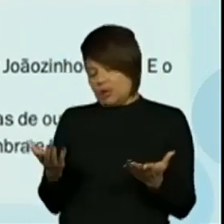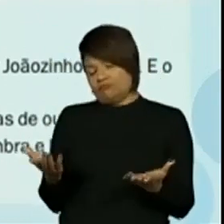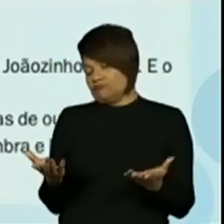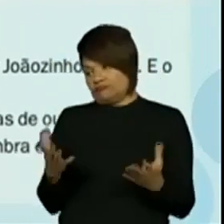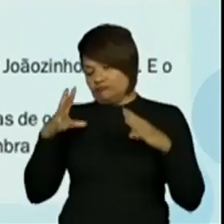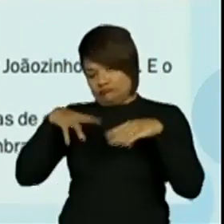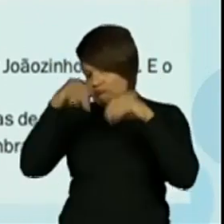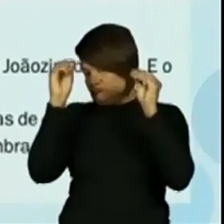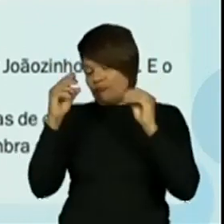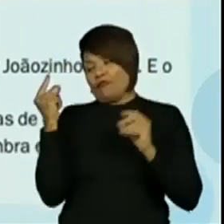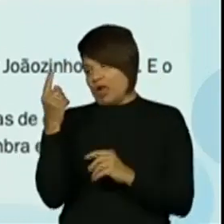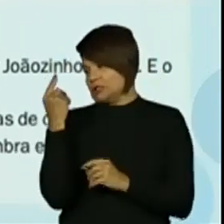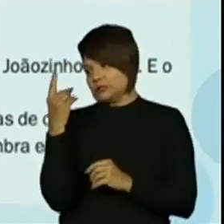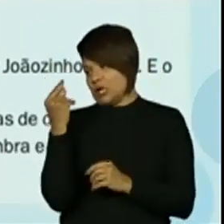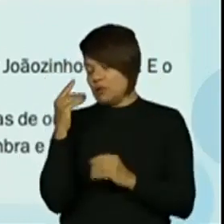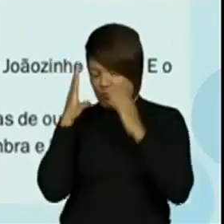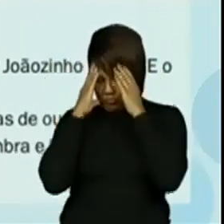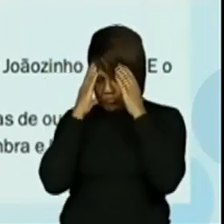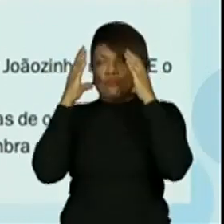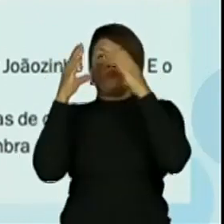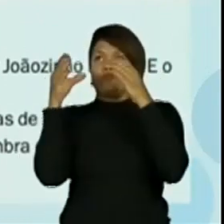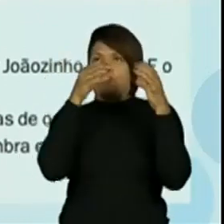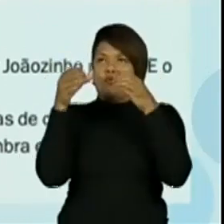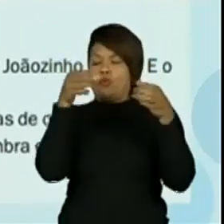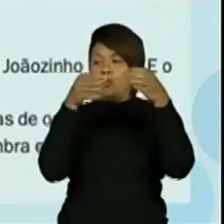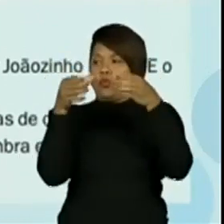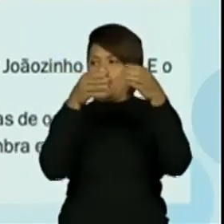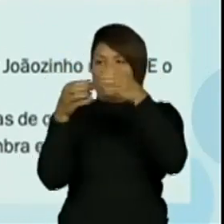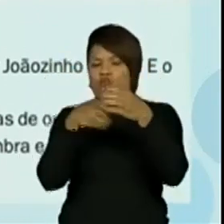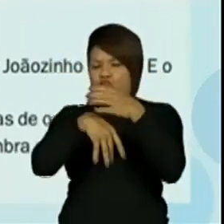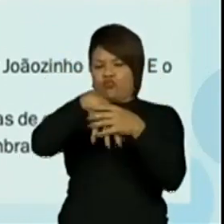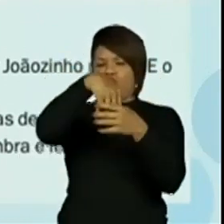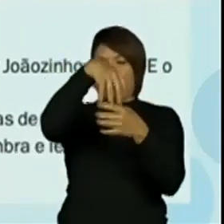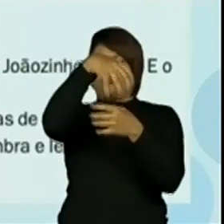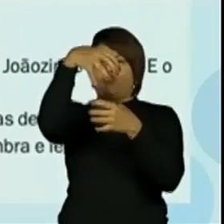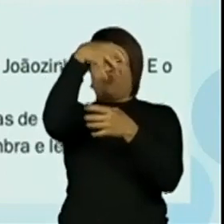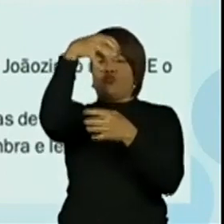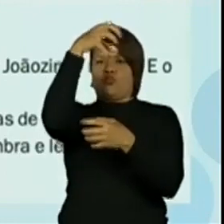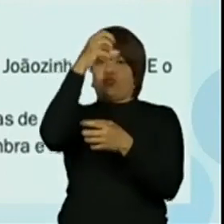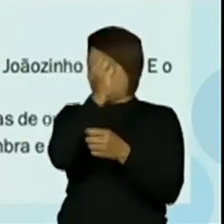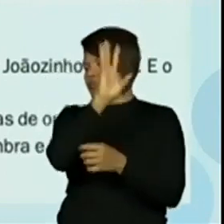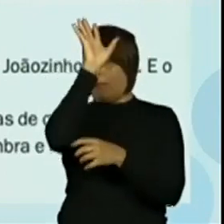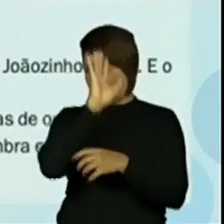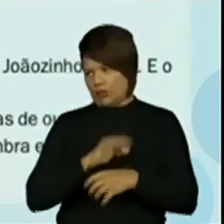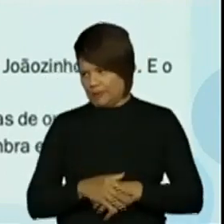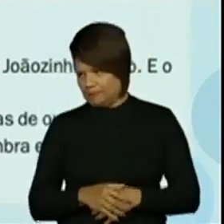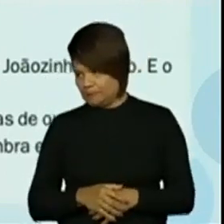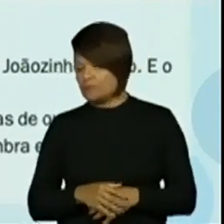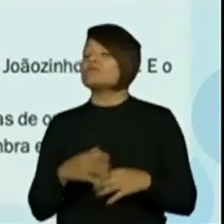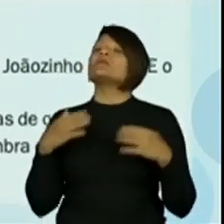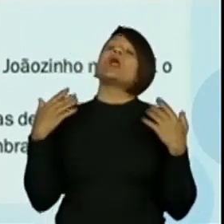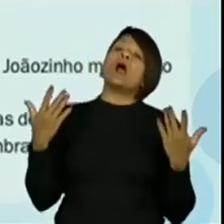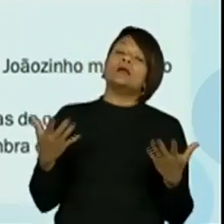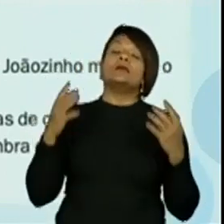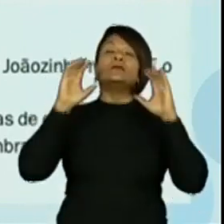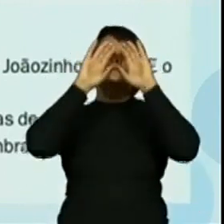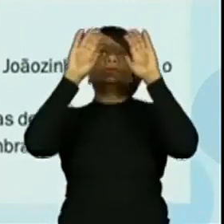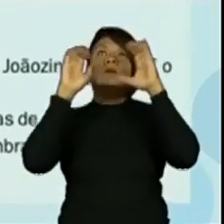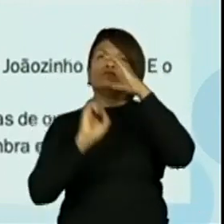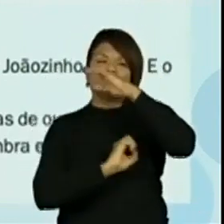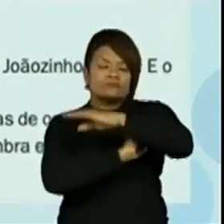palácio. E a cabeça se ergueu e subiu, pelo buraco da chaminé. Assim que o céu